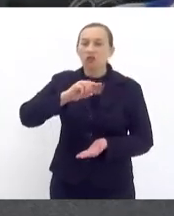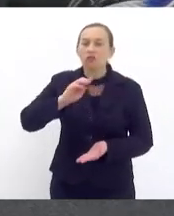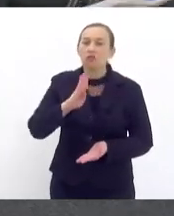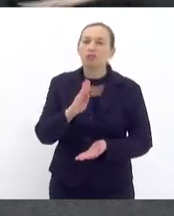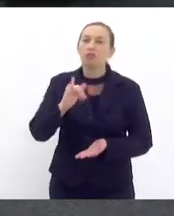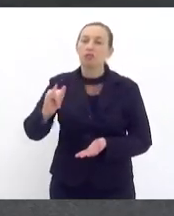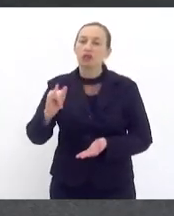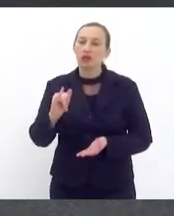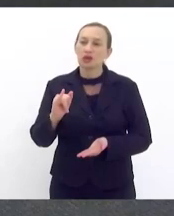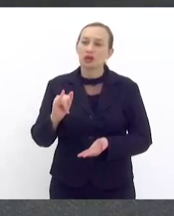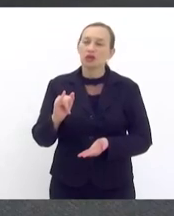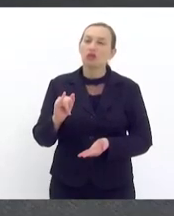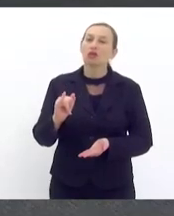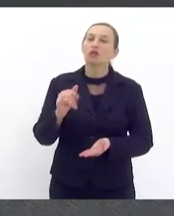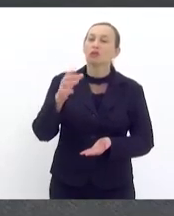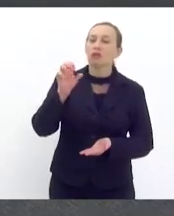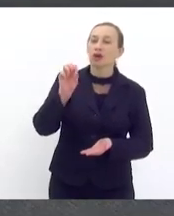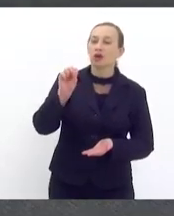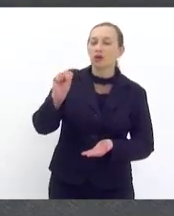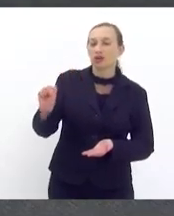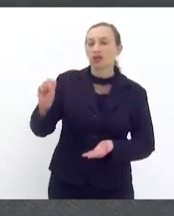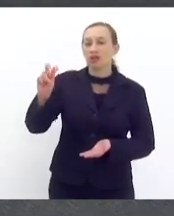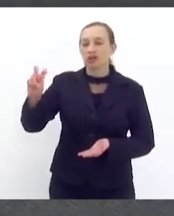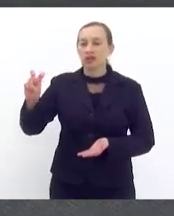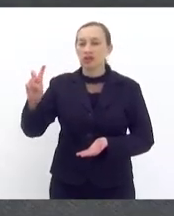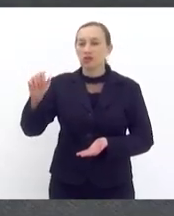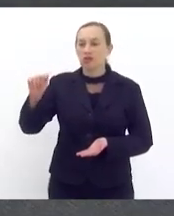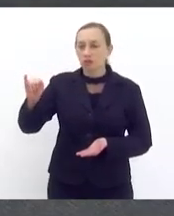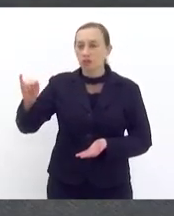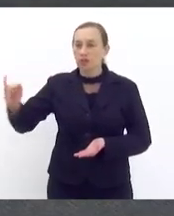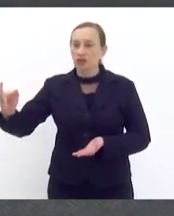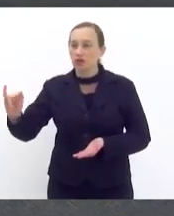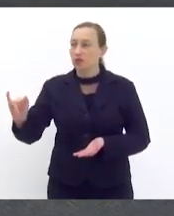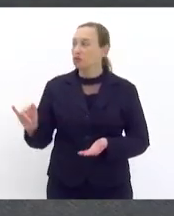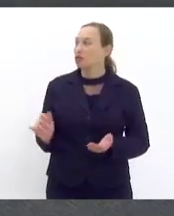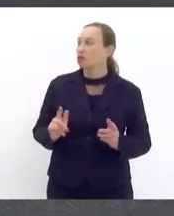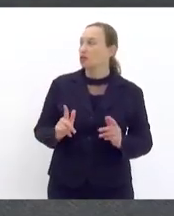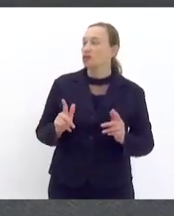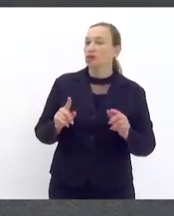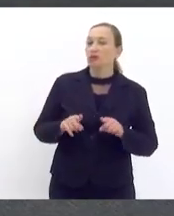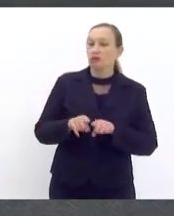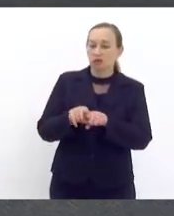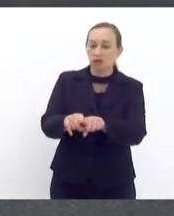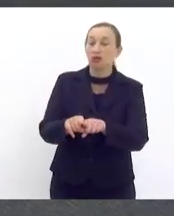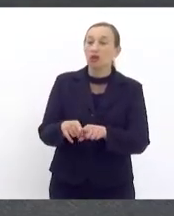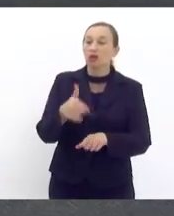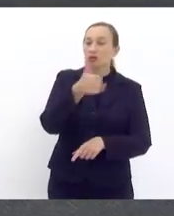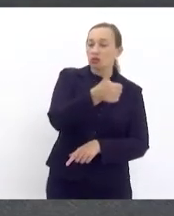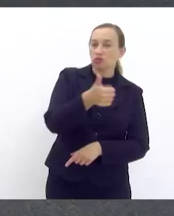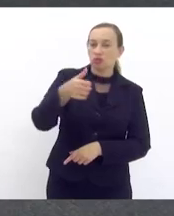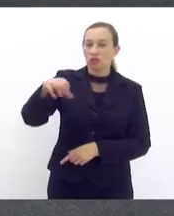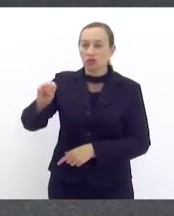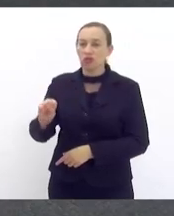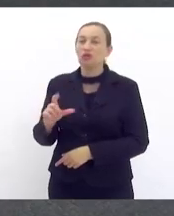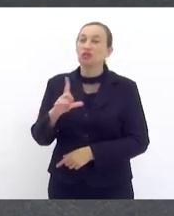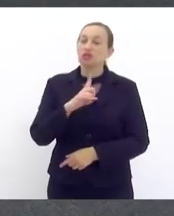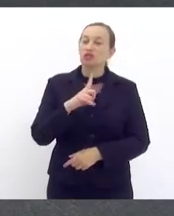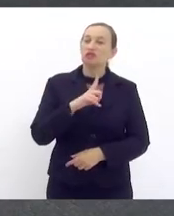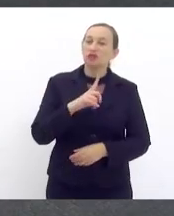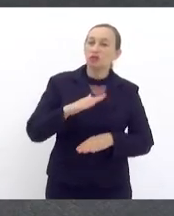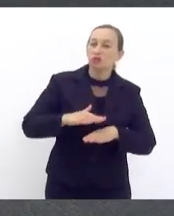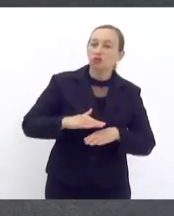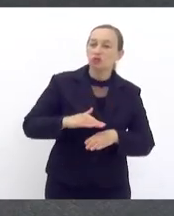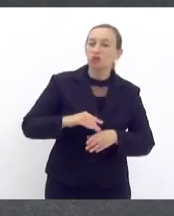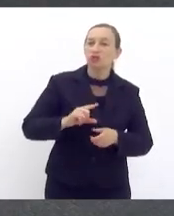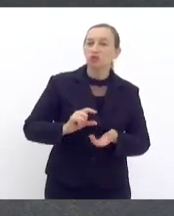pago cinco bilhões ao mesmo tempo em 2018 nós tivemos um aumento